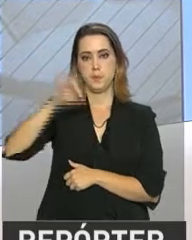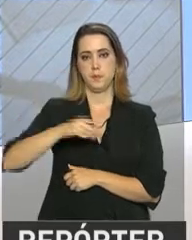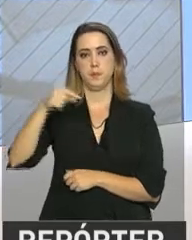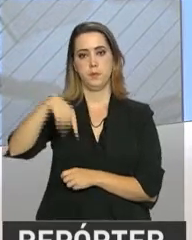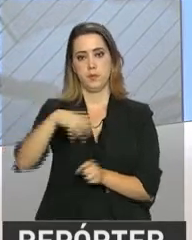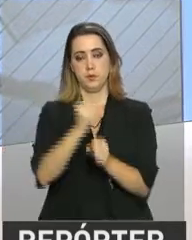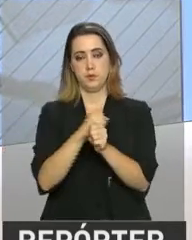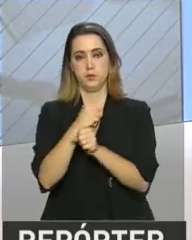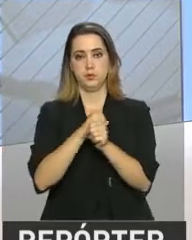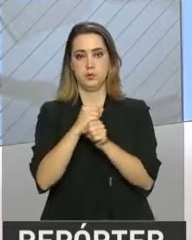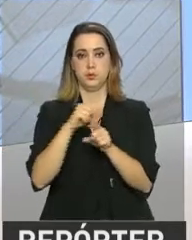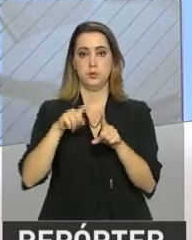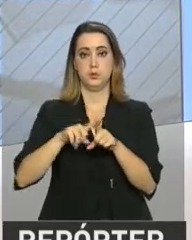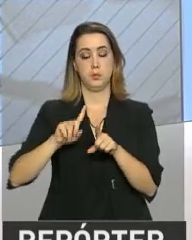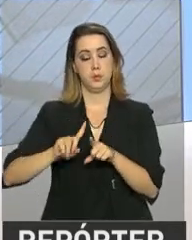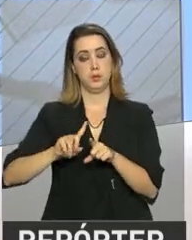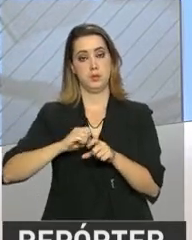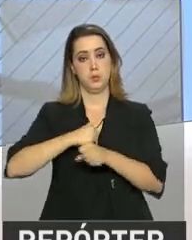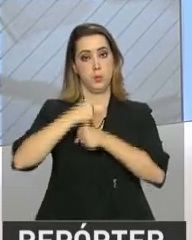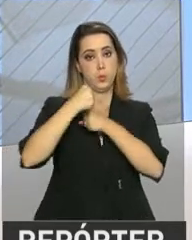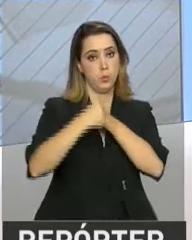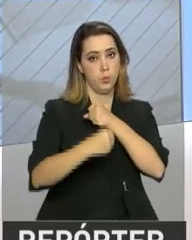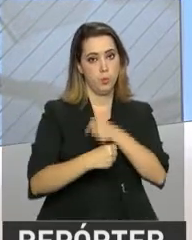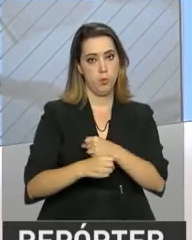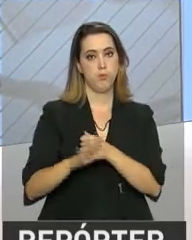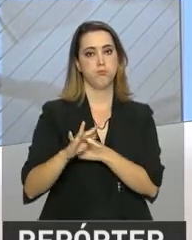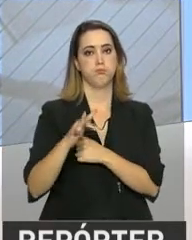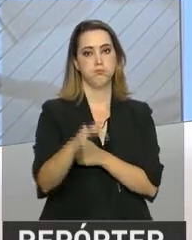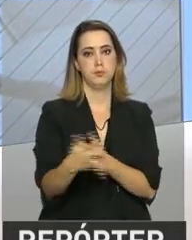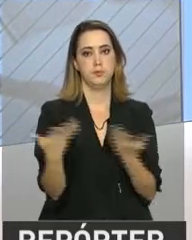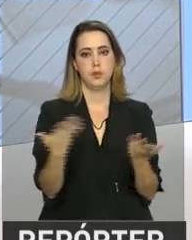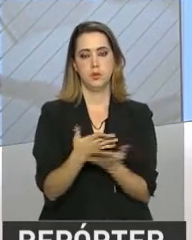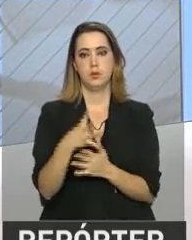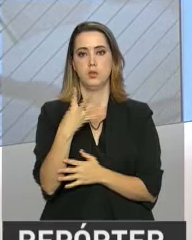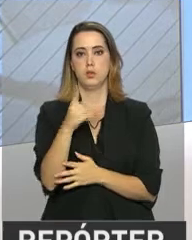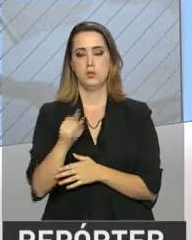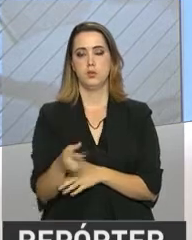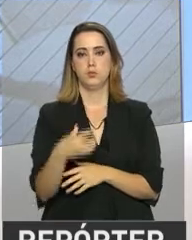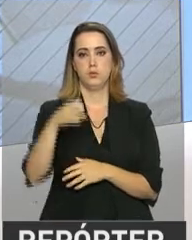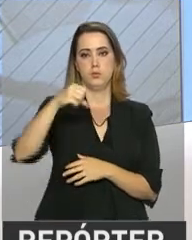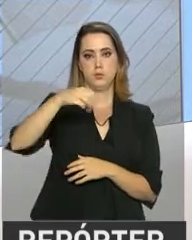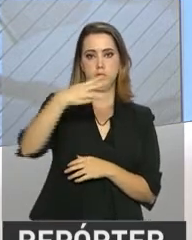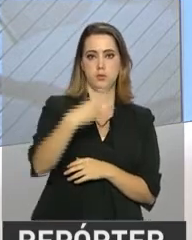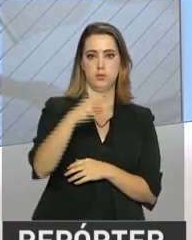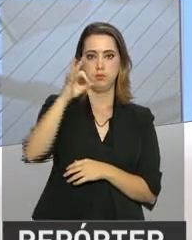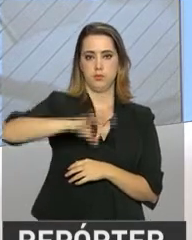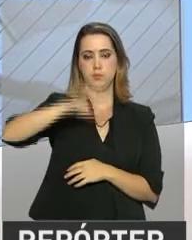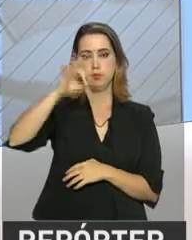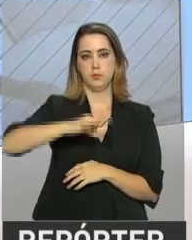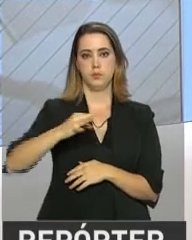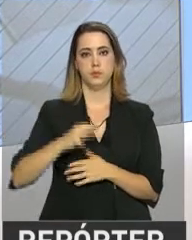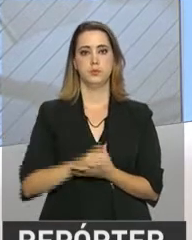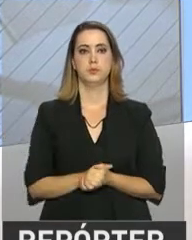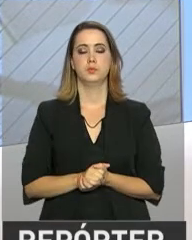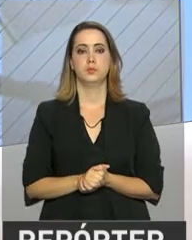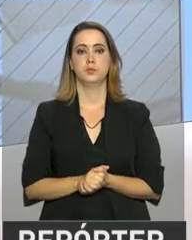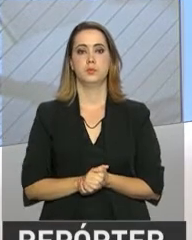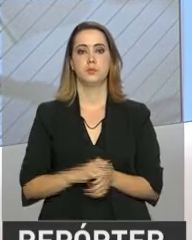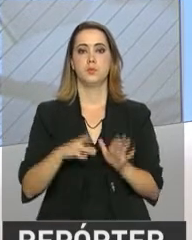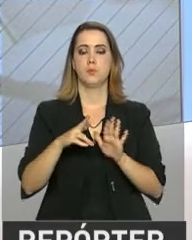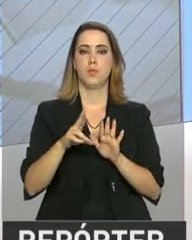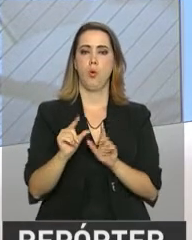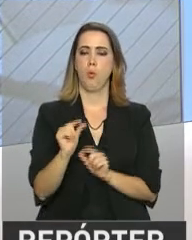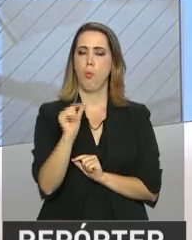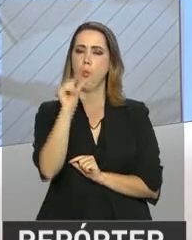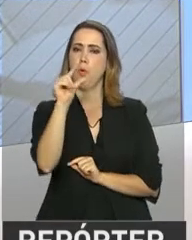para 2017 a inflação prevista pelos analistas é de 4,93 por cento um pouco